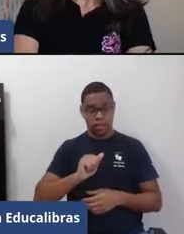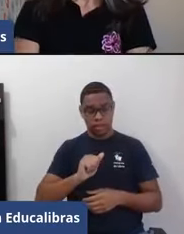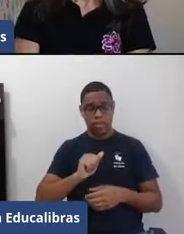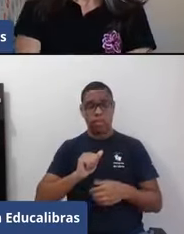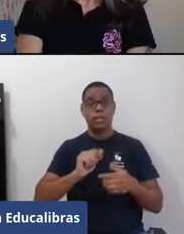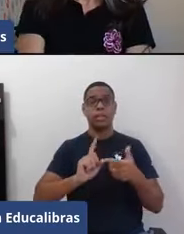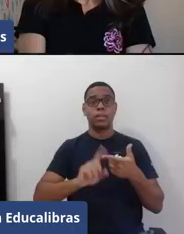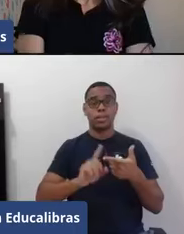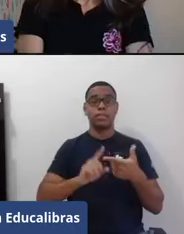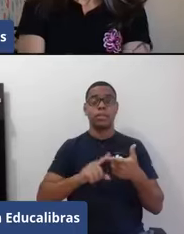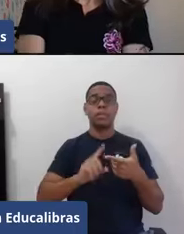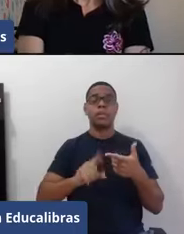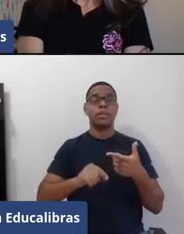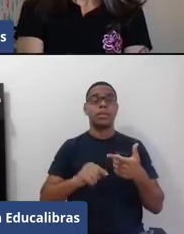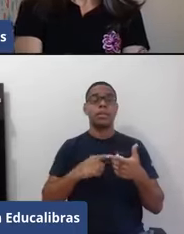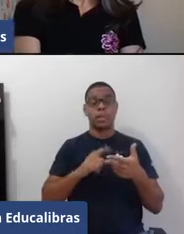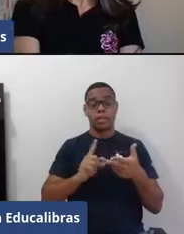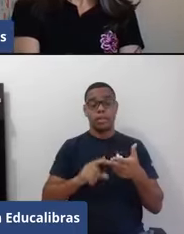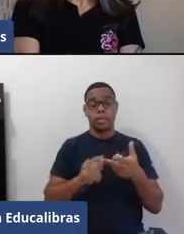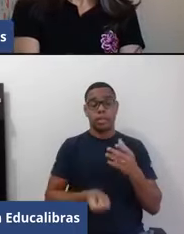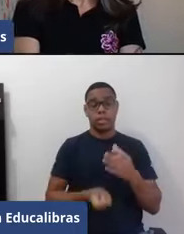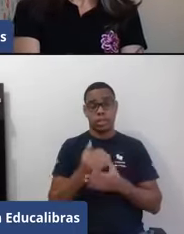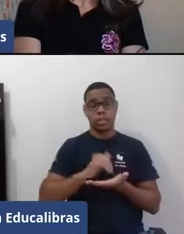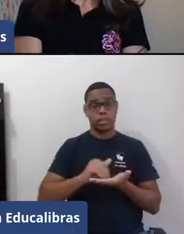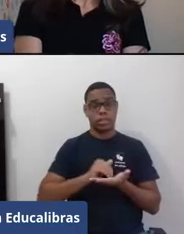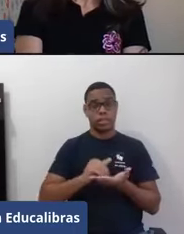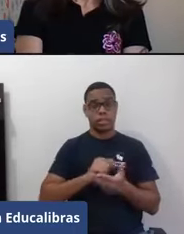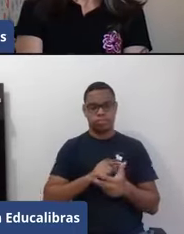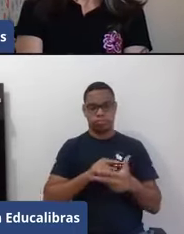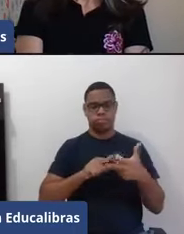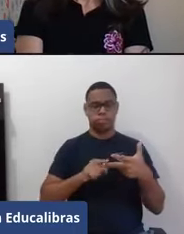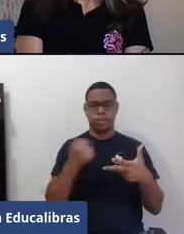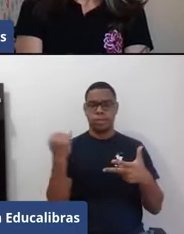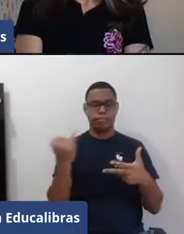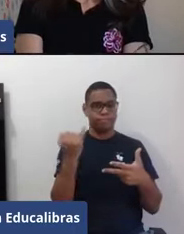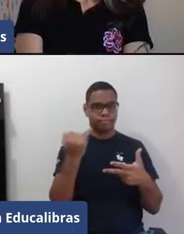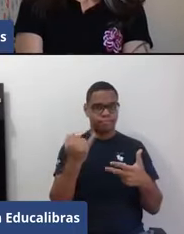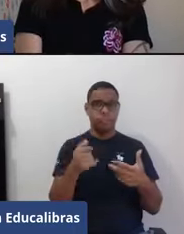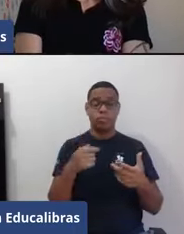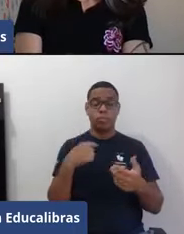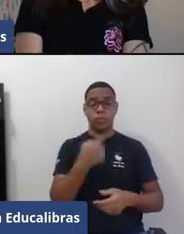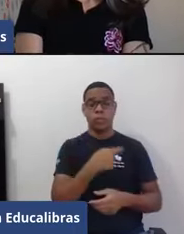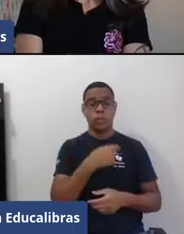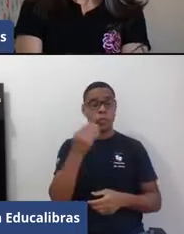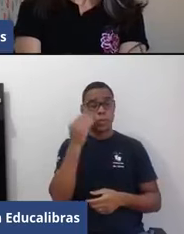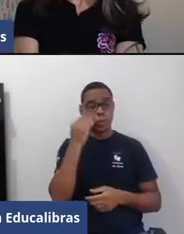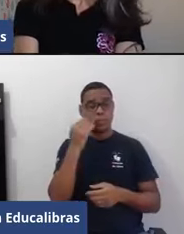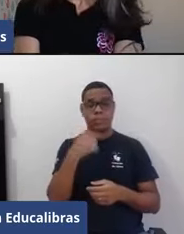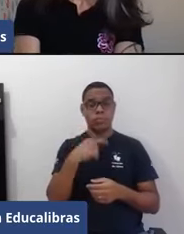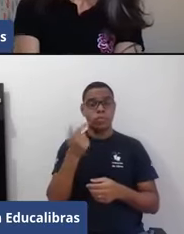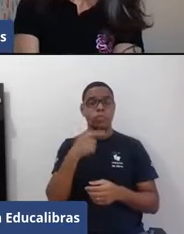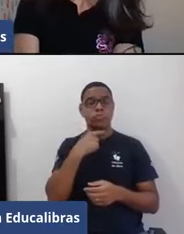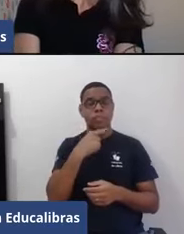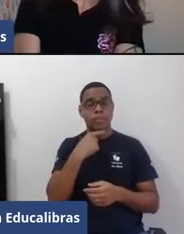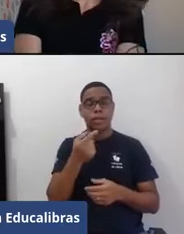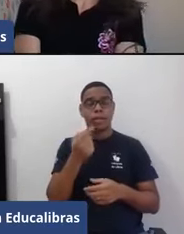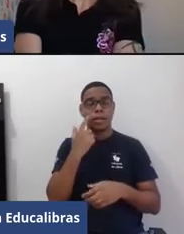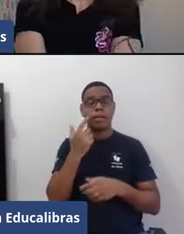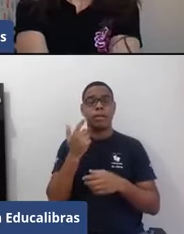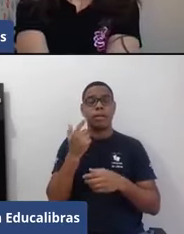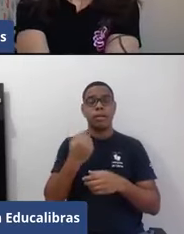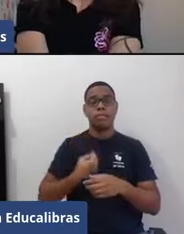culminando com a criação desta secretaria. Nós resolvemos que, já que não poderíamos fazer o